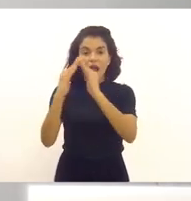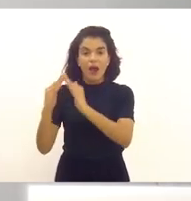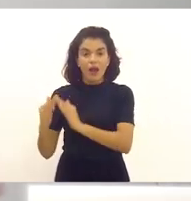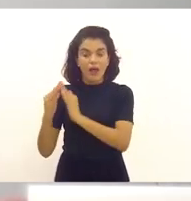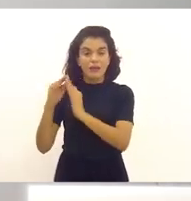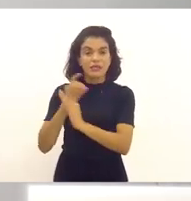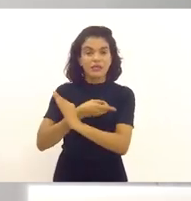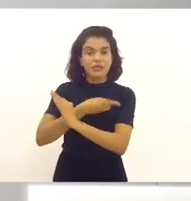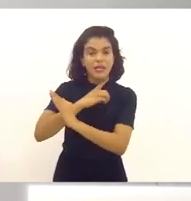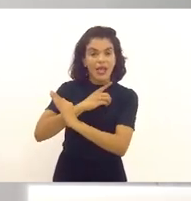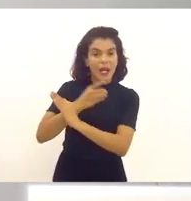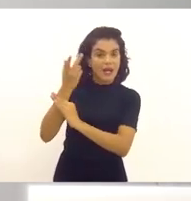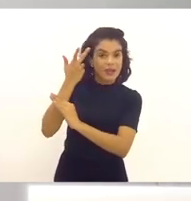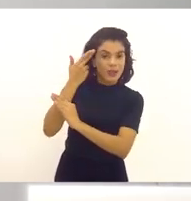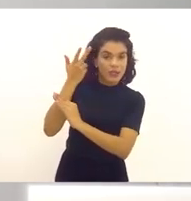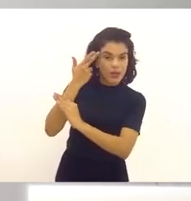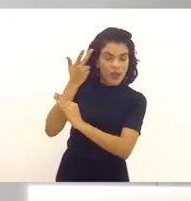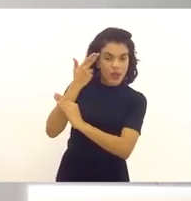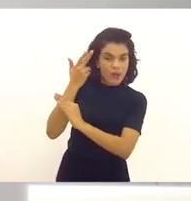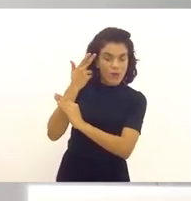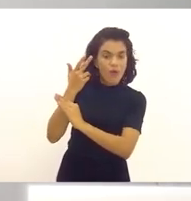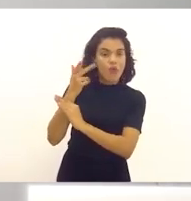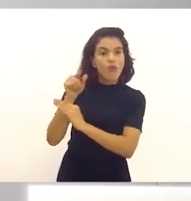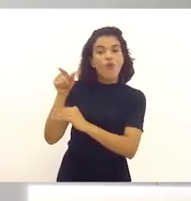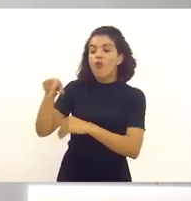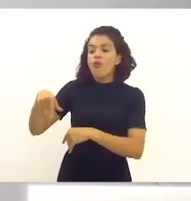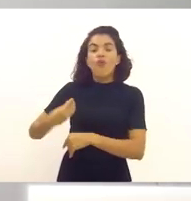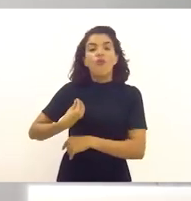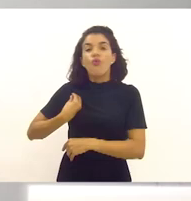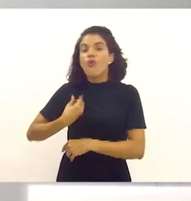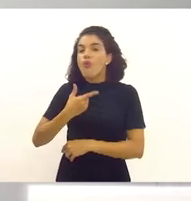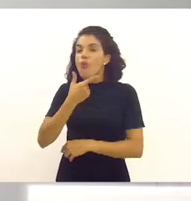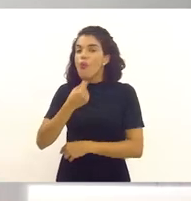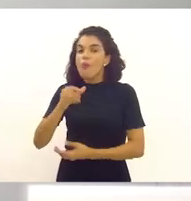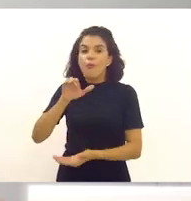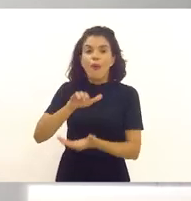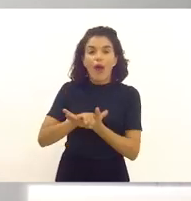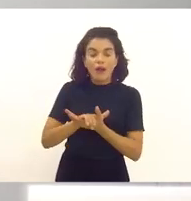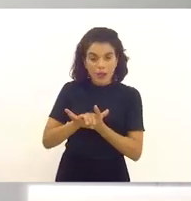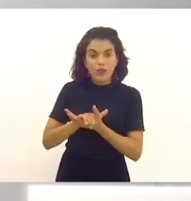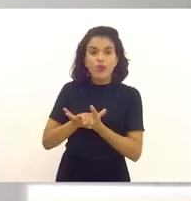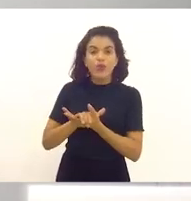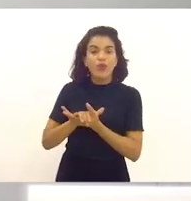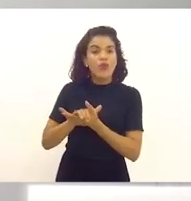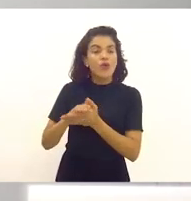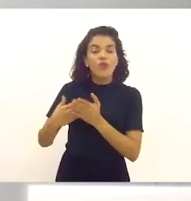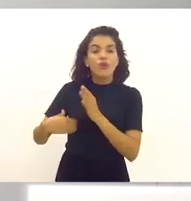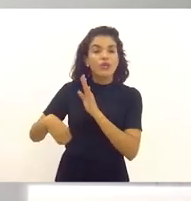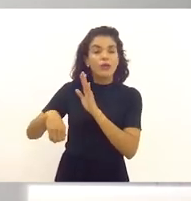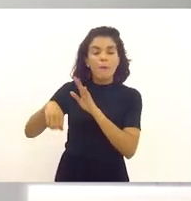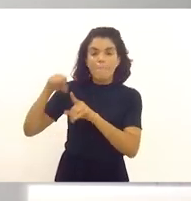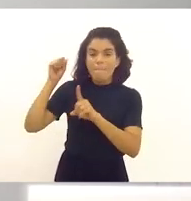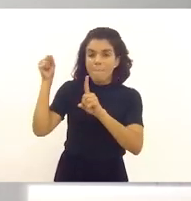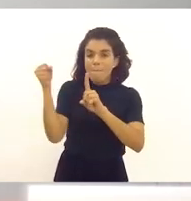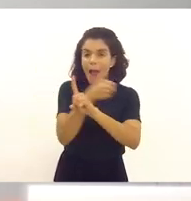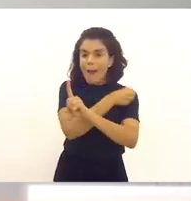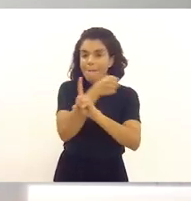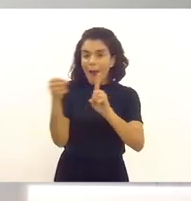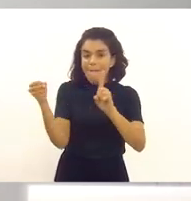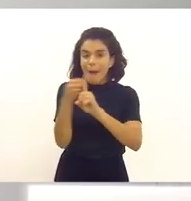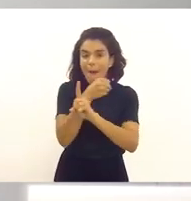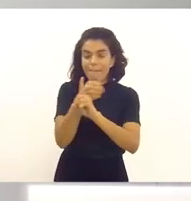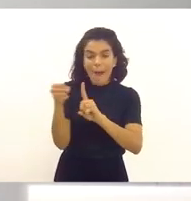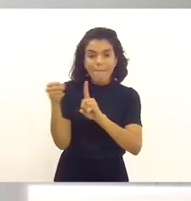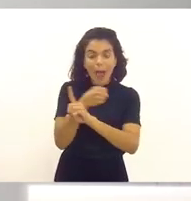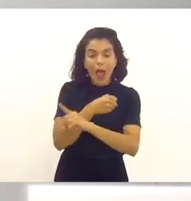uma delegacia regular onde estava o seu marido que havia atingido ferimentos para dar parte